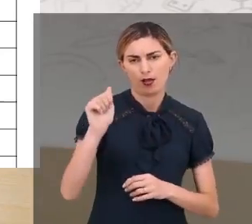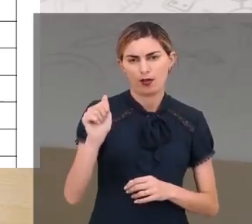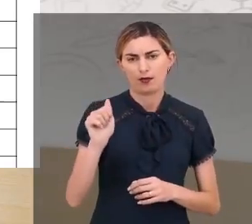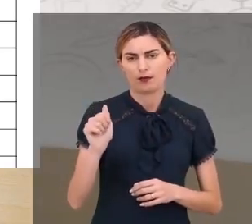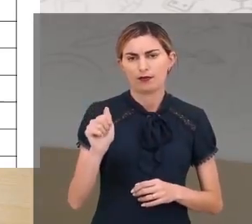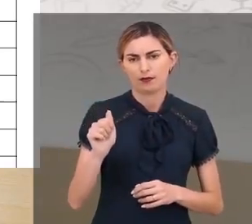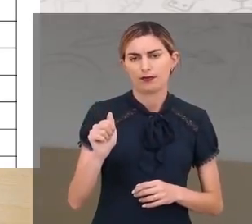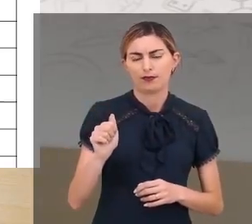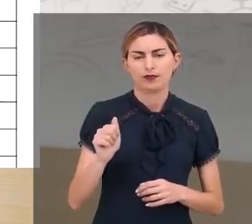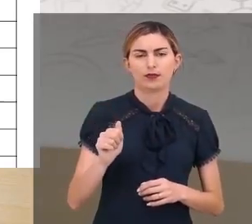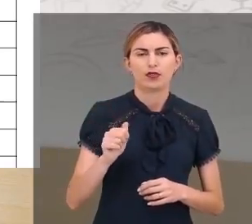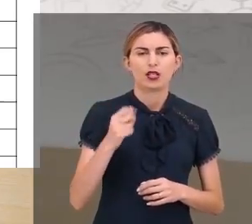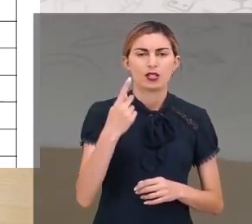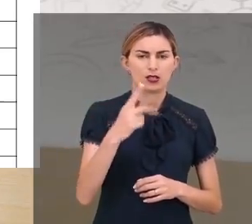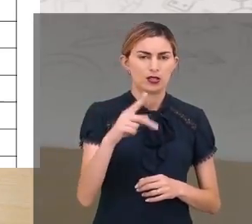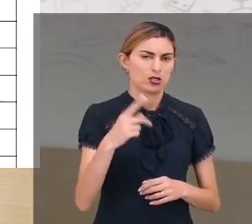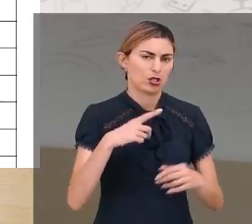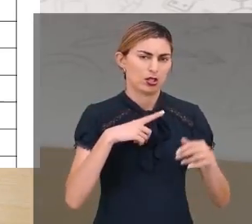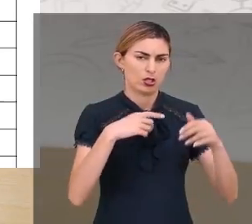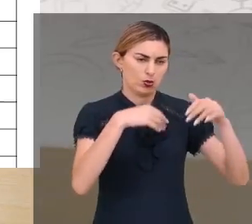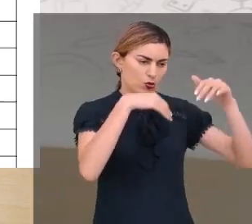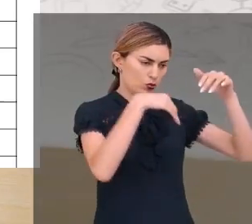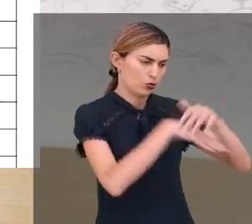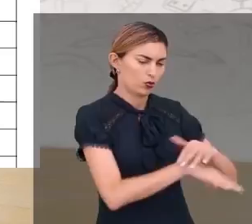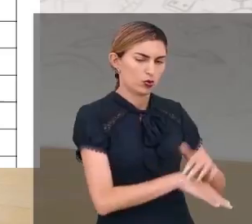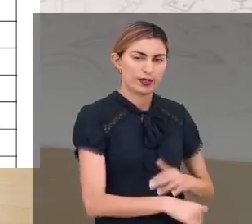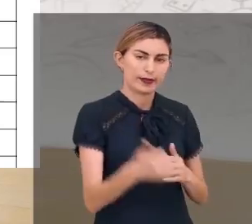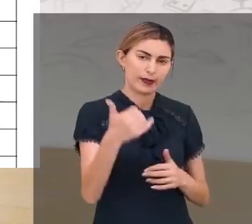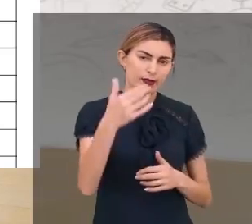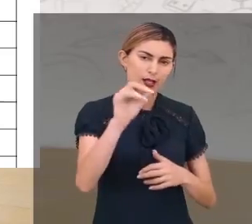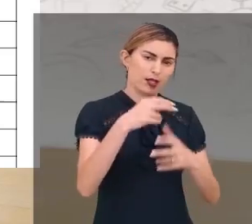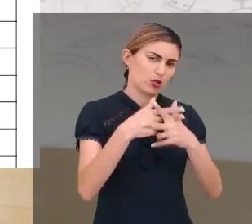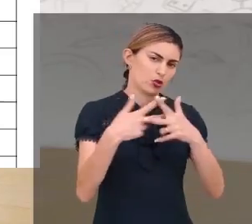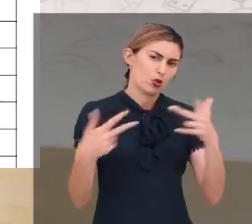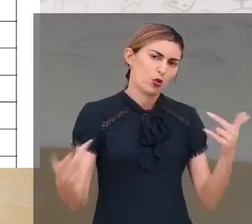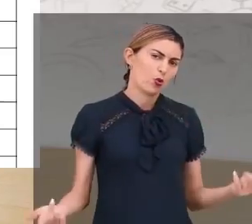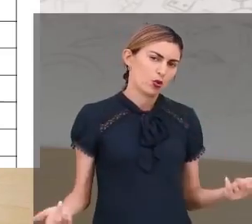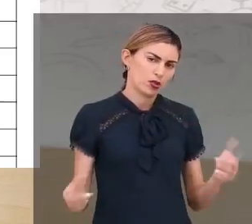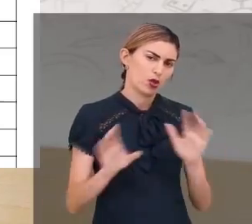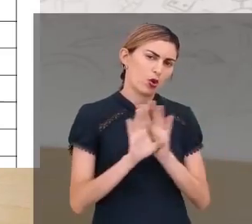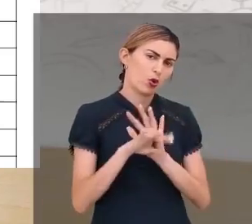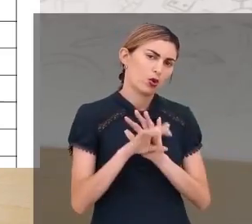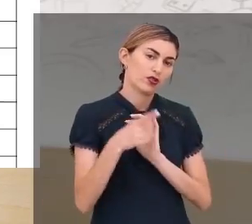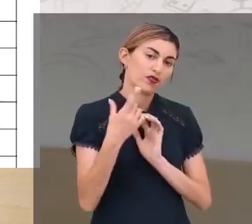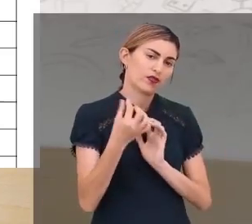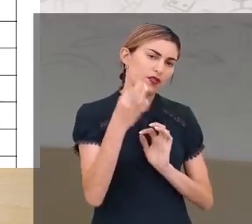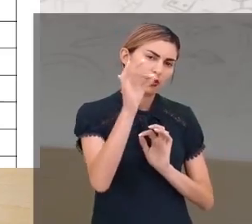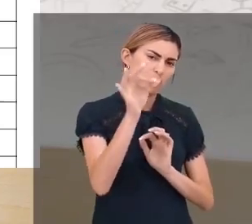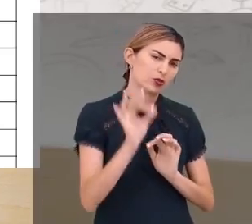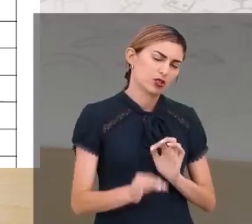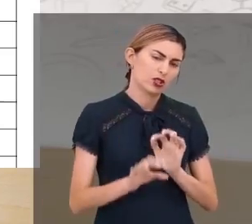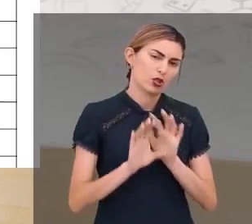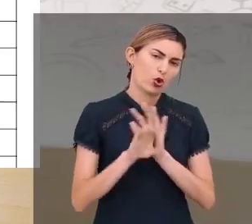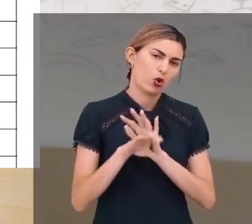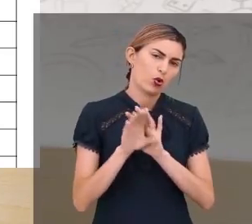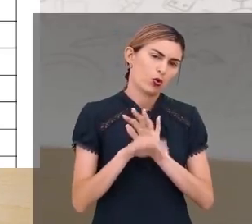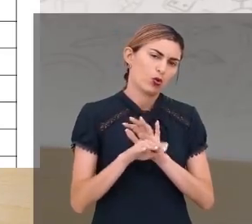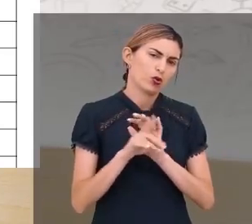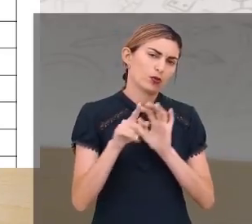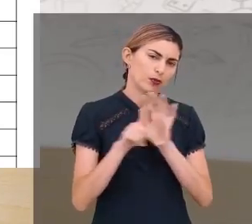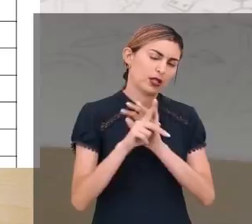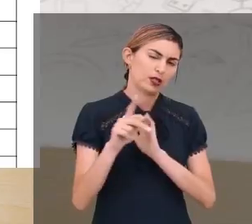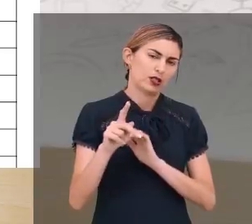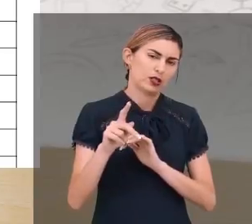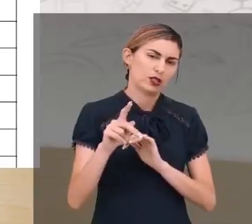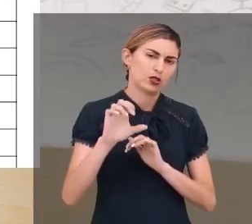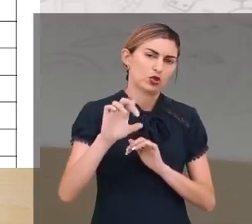curva A. Nesse caso, se eu tenho um estoque com 10 itens, 10 códigos, 20% desses códigos são